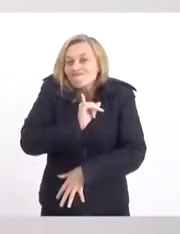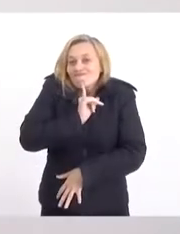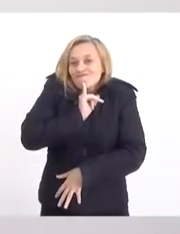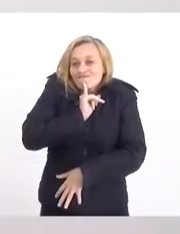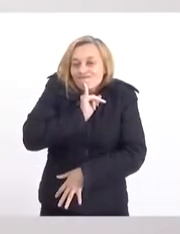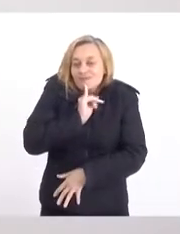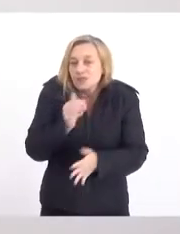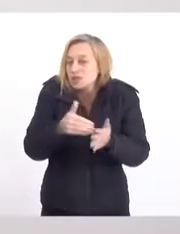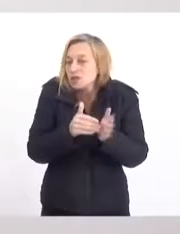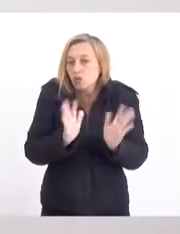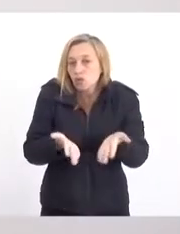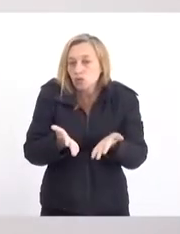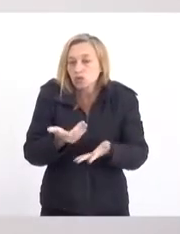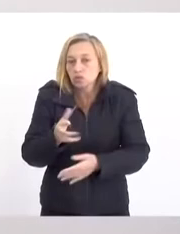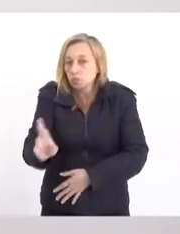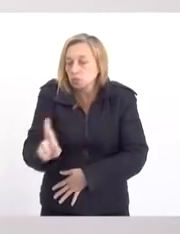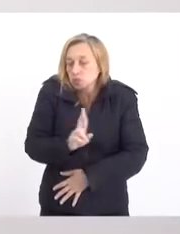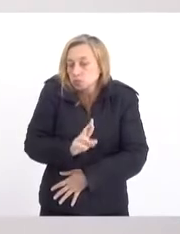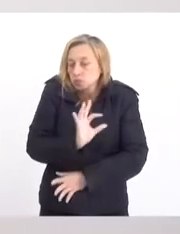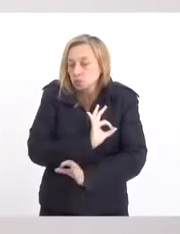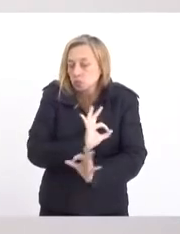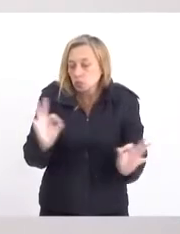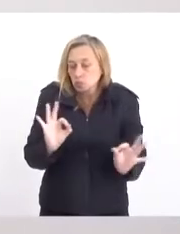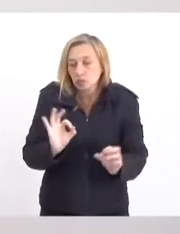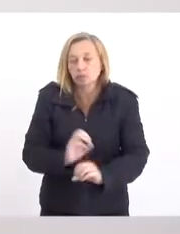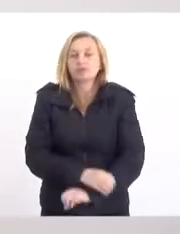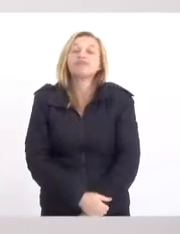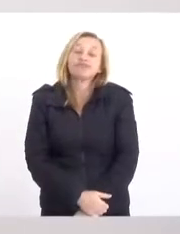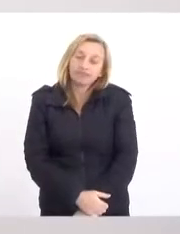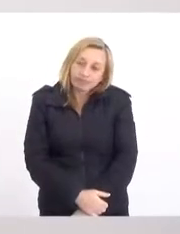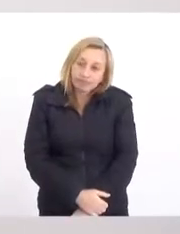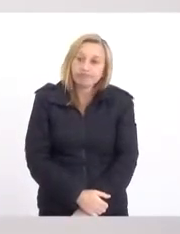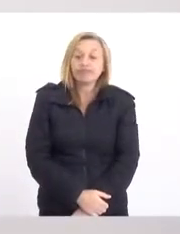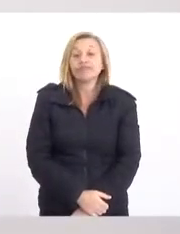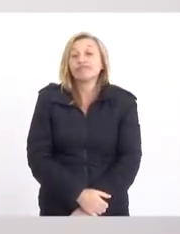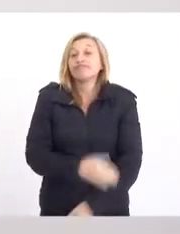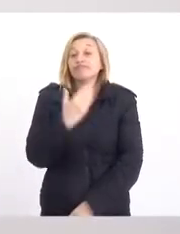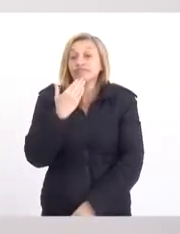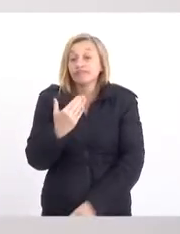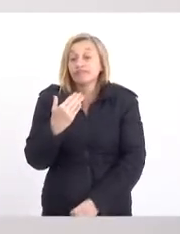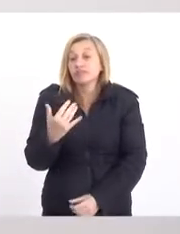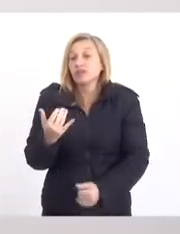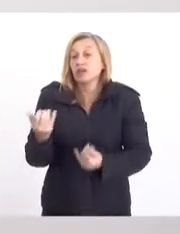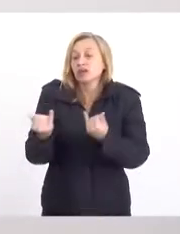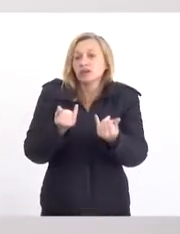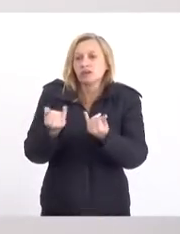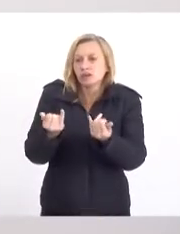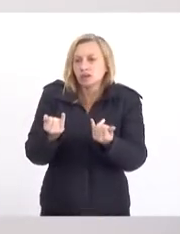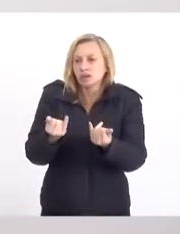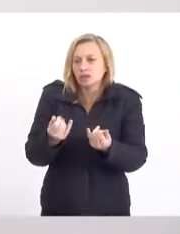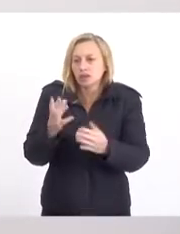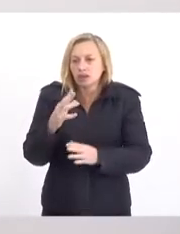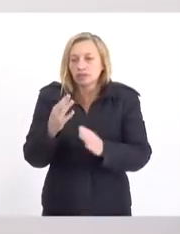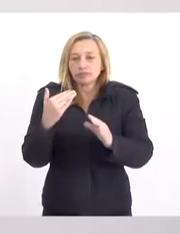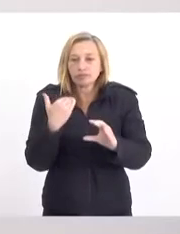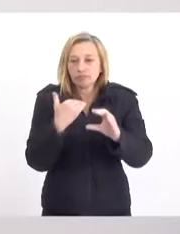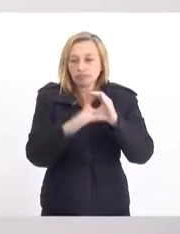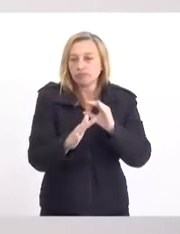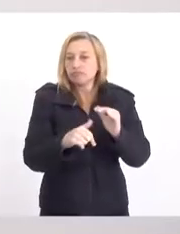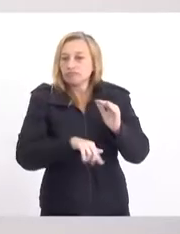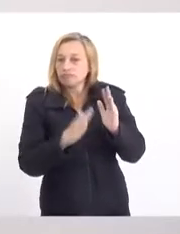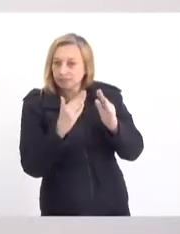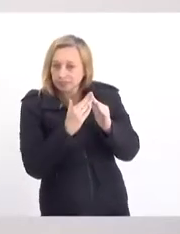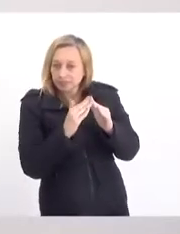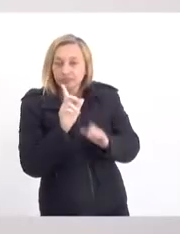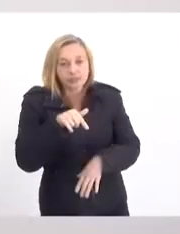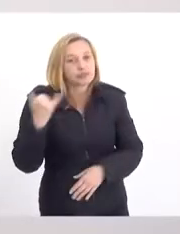infelizmente, até hoje não obtivemos resposta. Um requerimento de informação mandado por essa casa. Então,